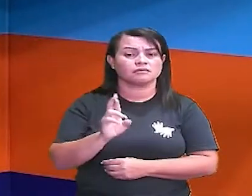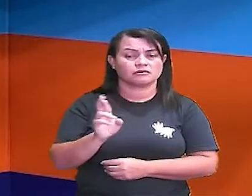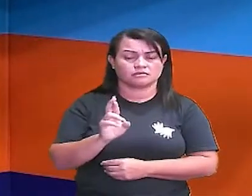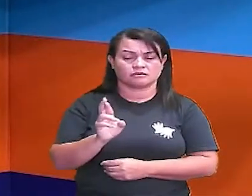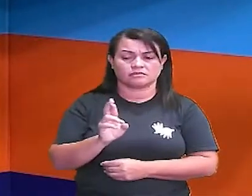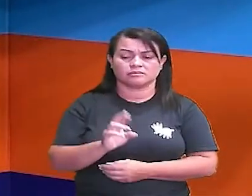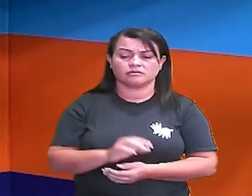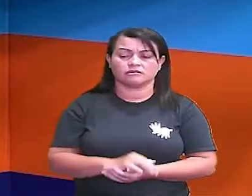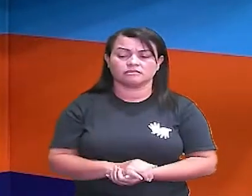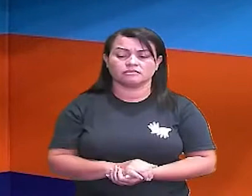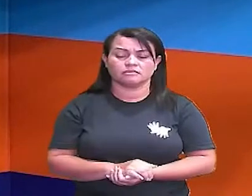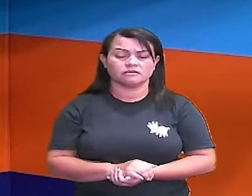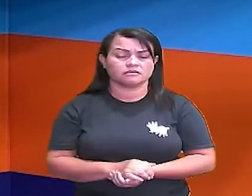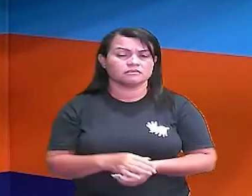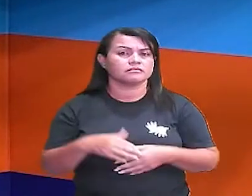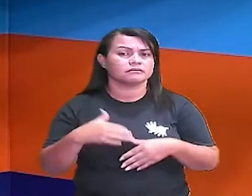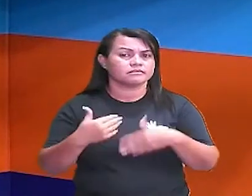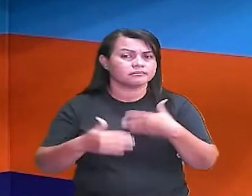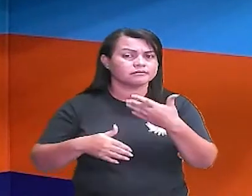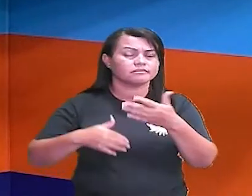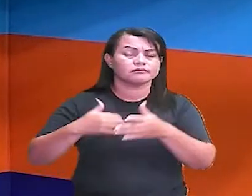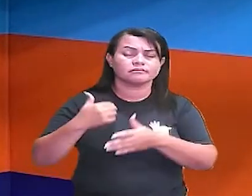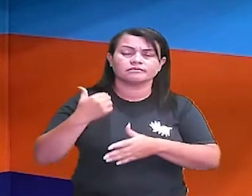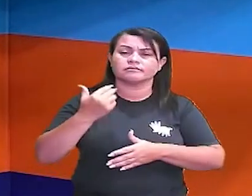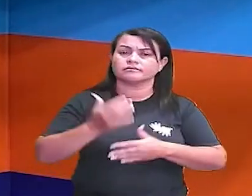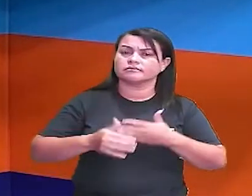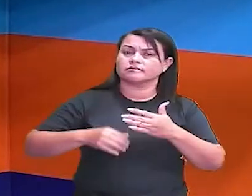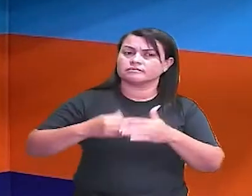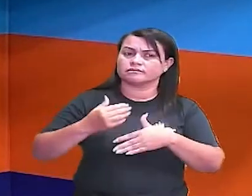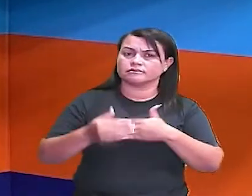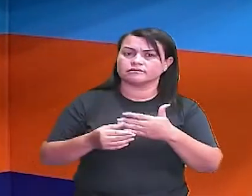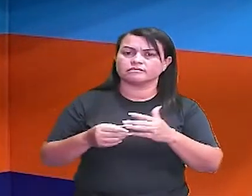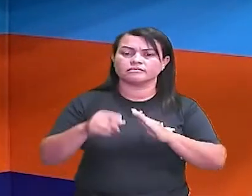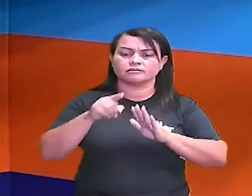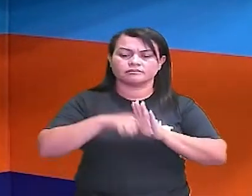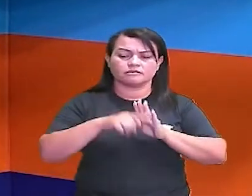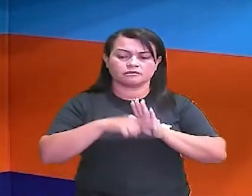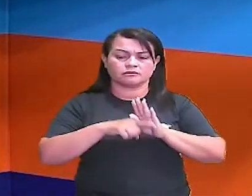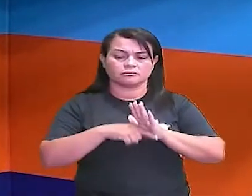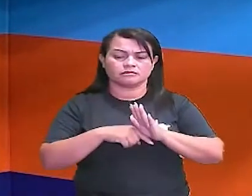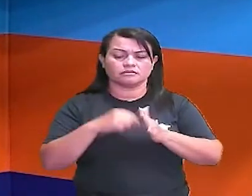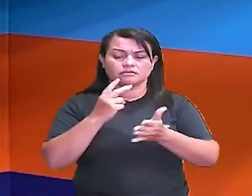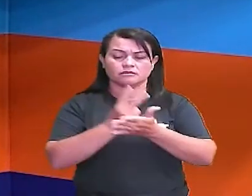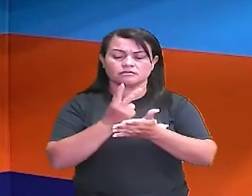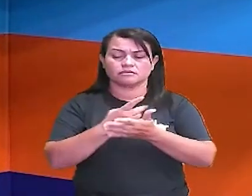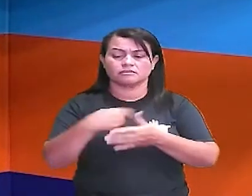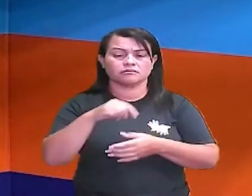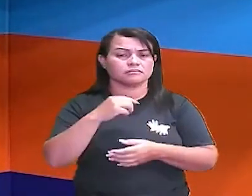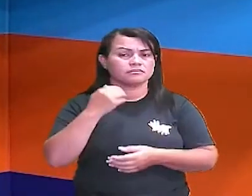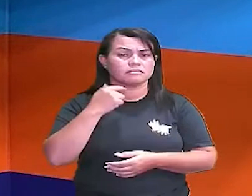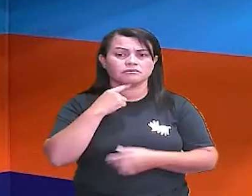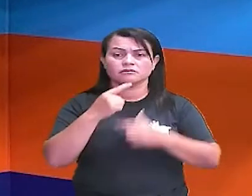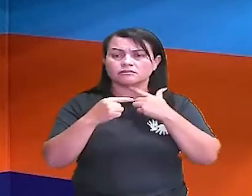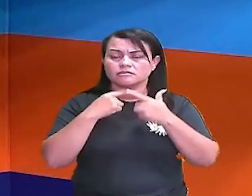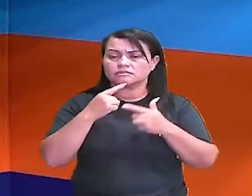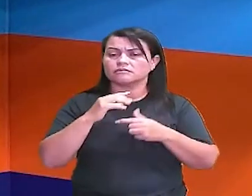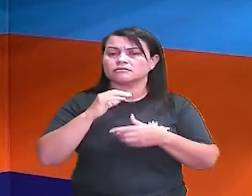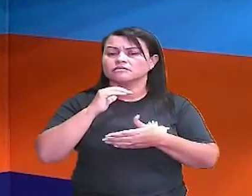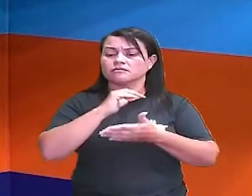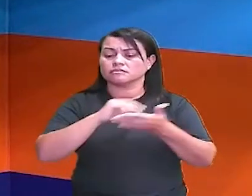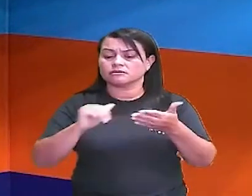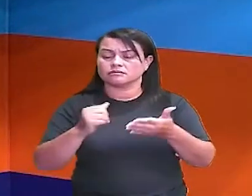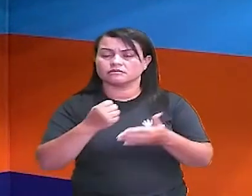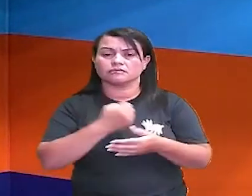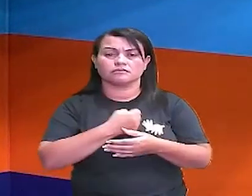R$16. E assim, gente, você segue fazendo a subtração. Sempre que você não puder tirar de um número, você vai